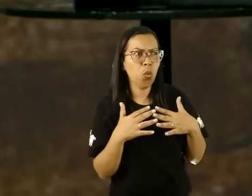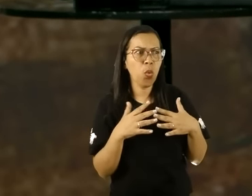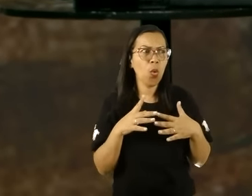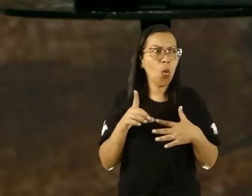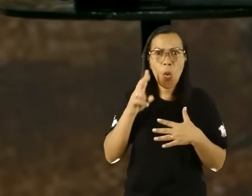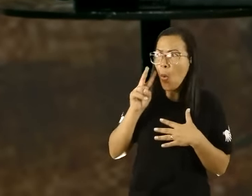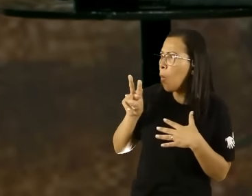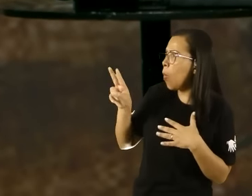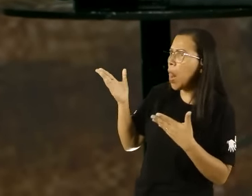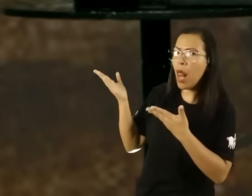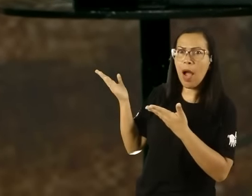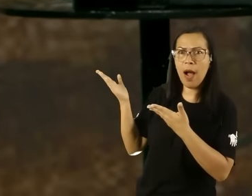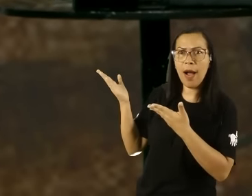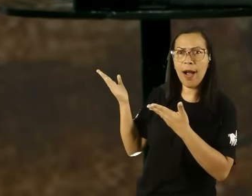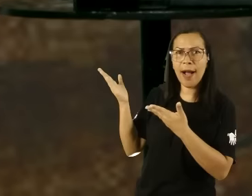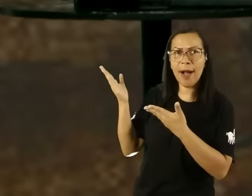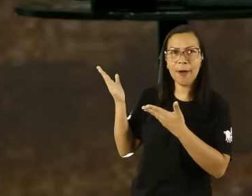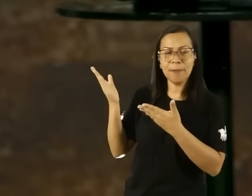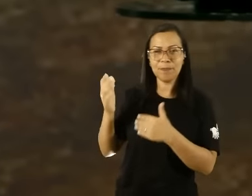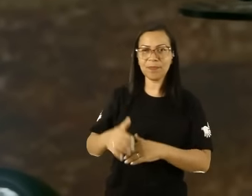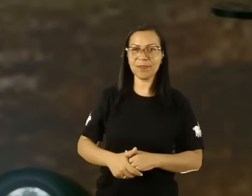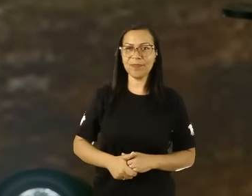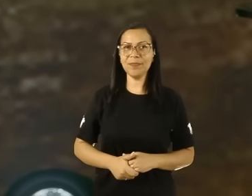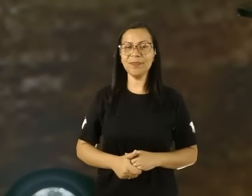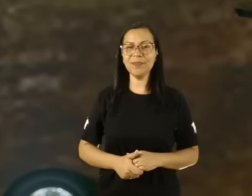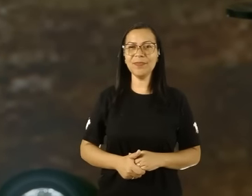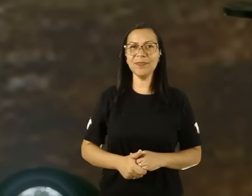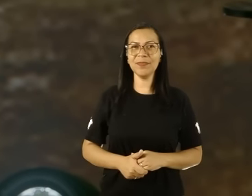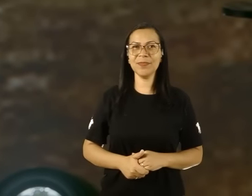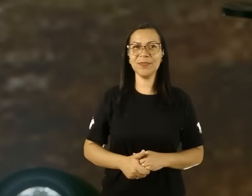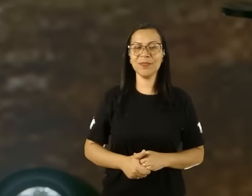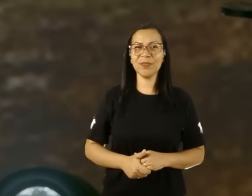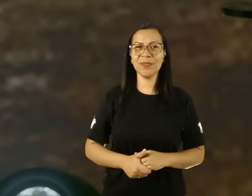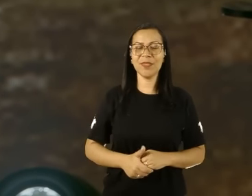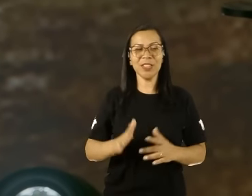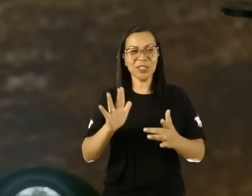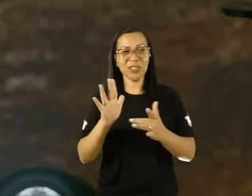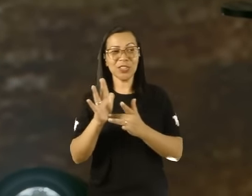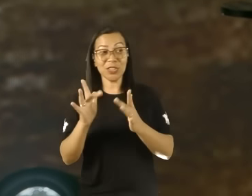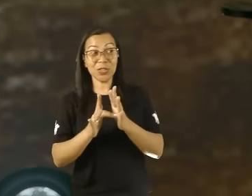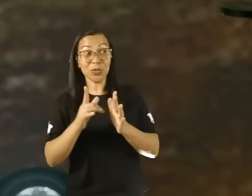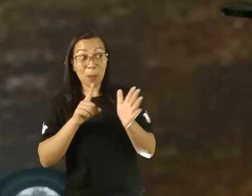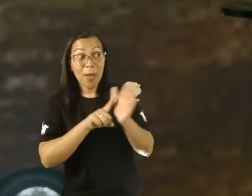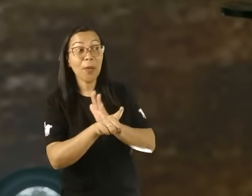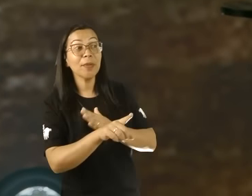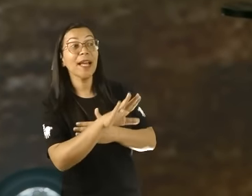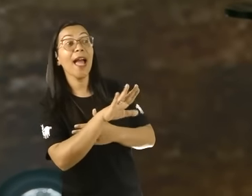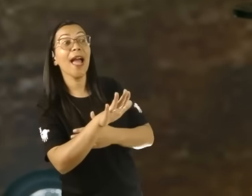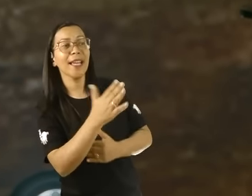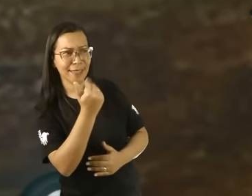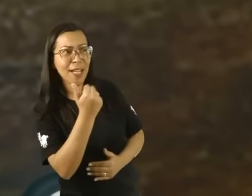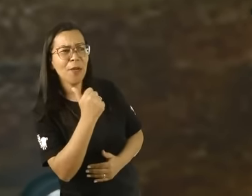percebesse onde ele estava. Quando Deus pergunta, tem comida aí? Eles queriam, Deus queria que ele assumisse, dizendo, nós não